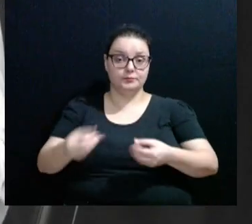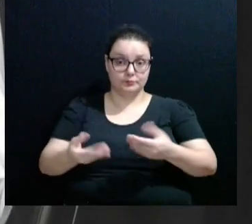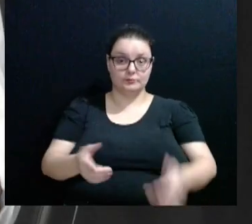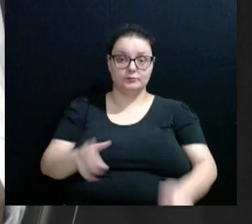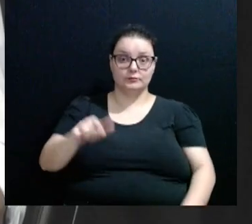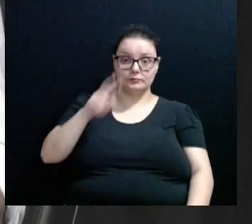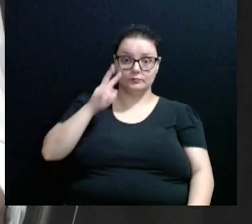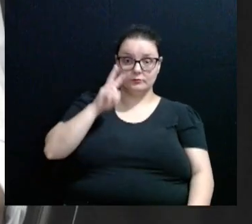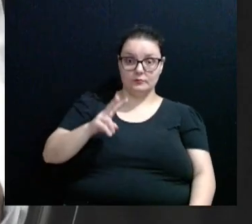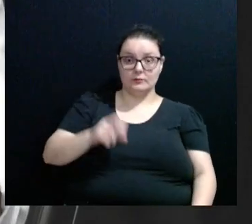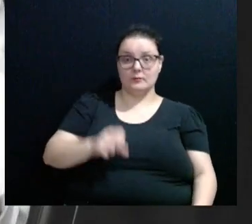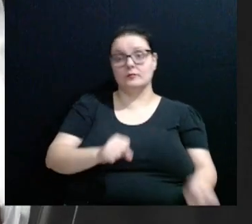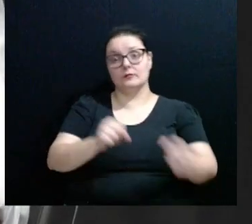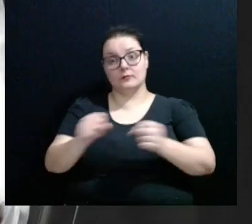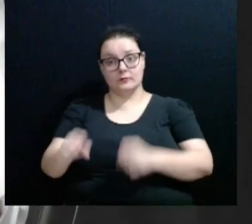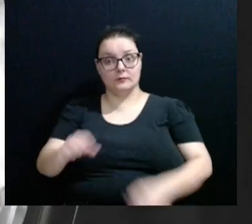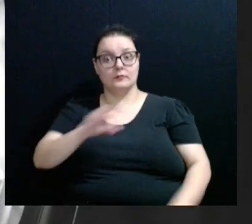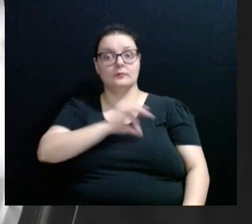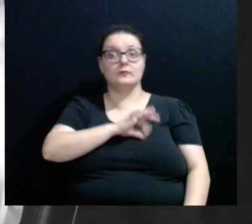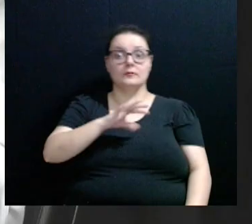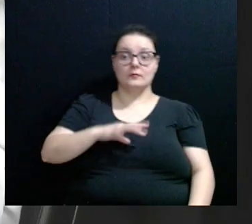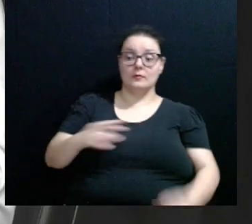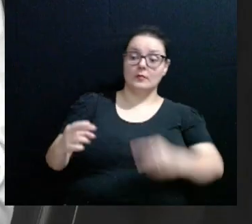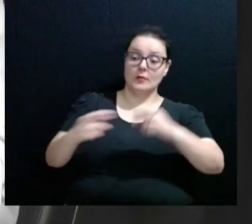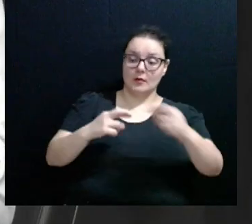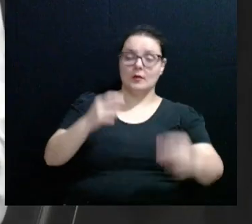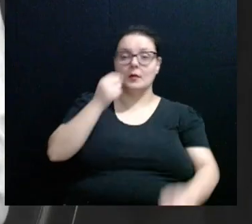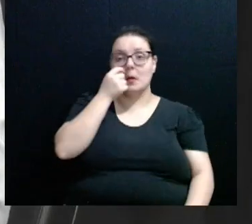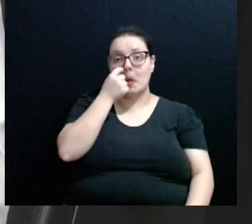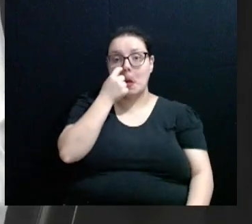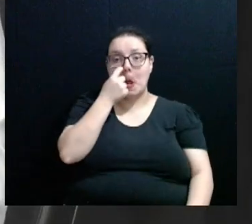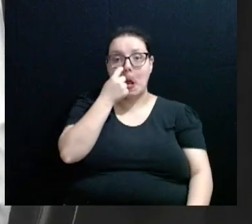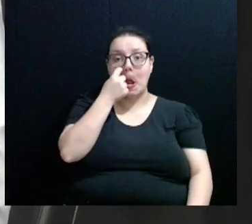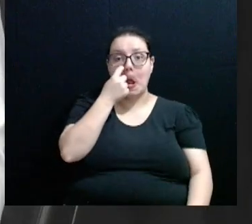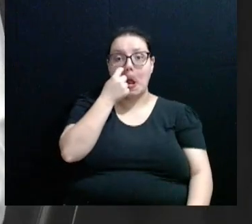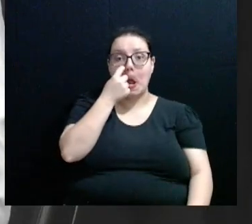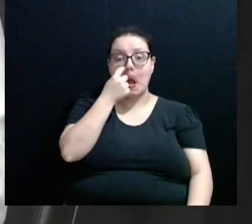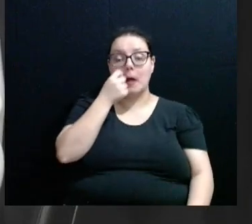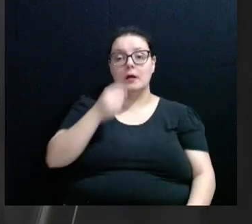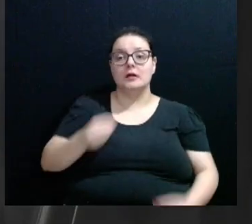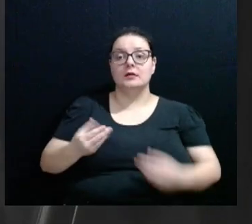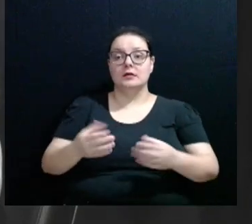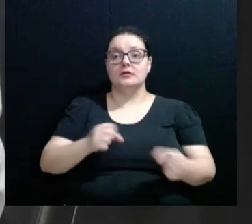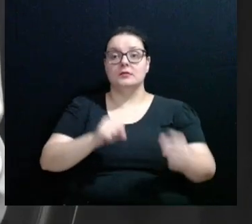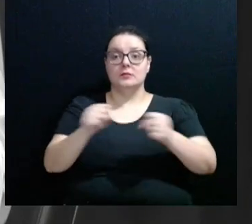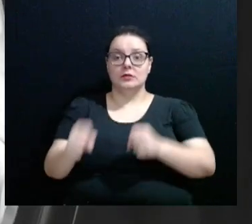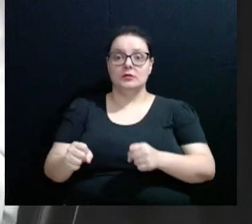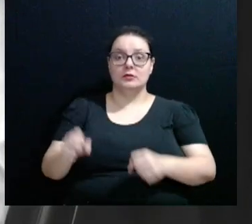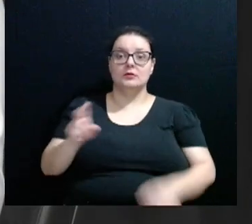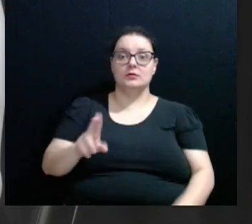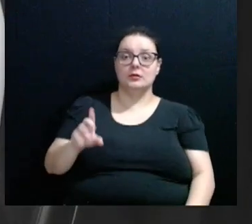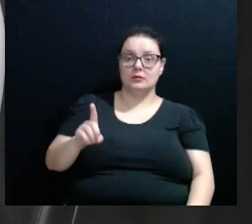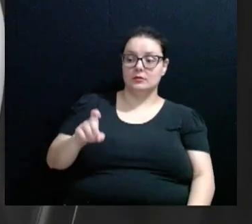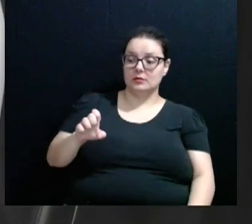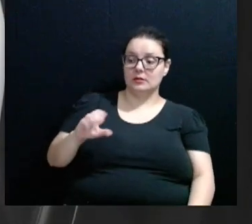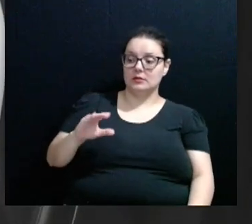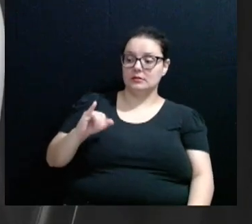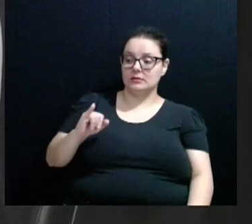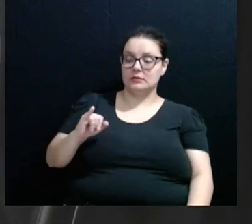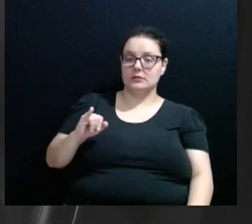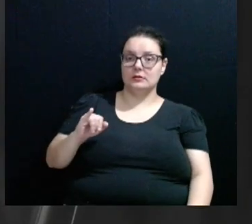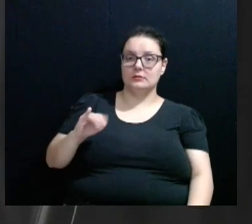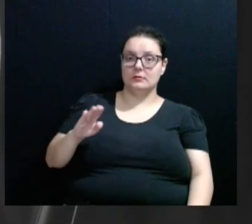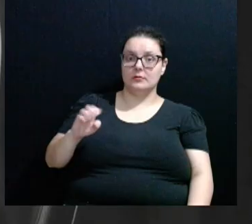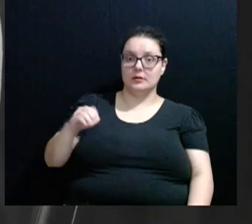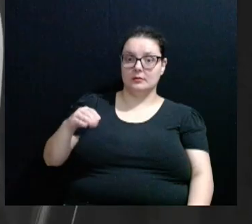poderes para a Guarda Municipal fiscalizar, que foi a gente deu poderes para que ela pudesse usar o decibelímetro. Sim. Depois usa até